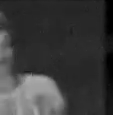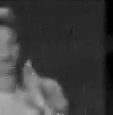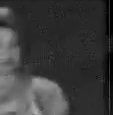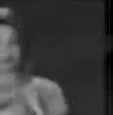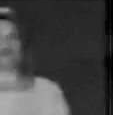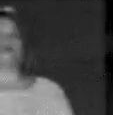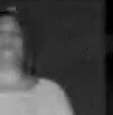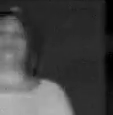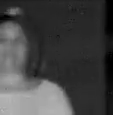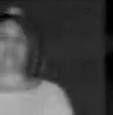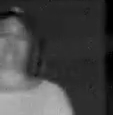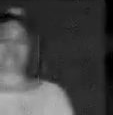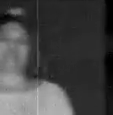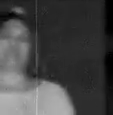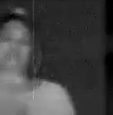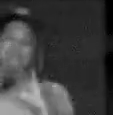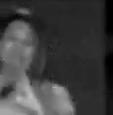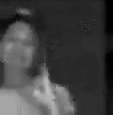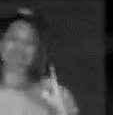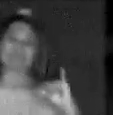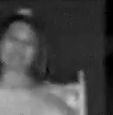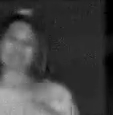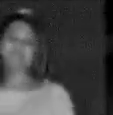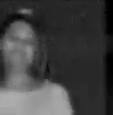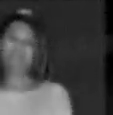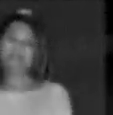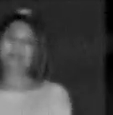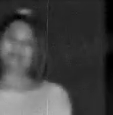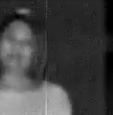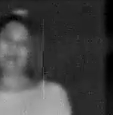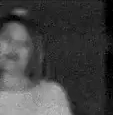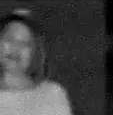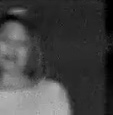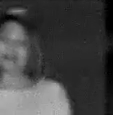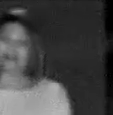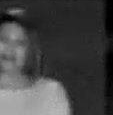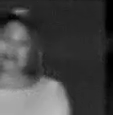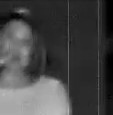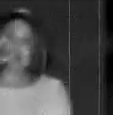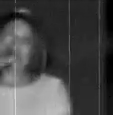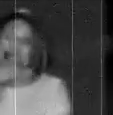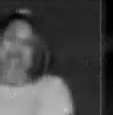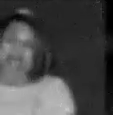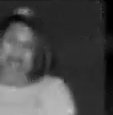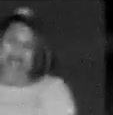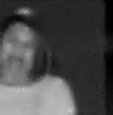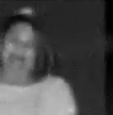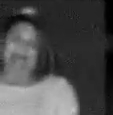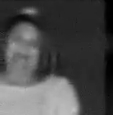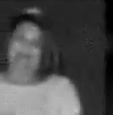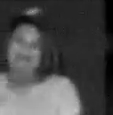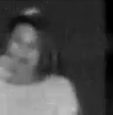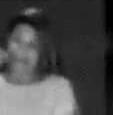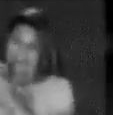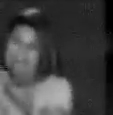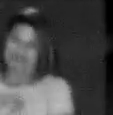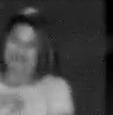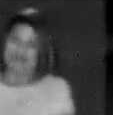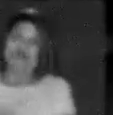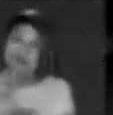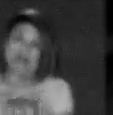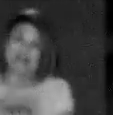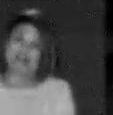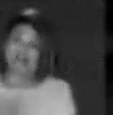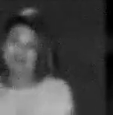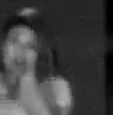uma delícia. É uma delícia. O senhor ficou doente, eu espero que o senhor esteja melhor. O senhor ficou doente e correu para o sírio-libanês.